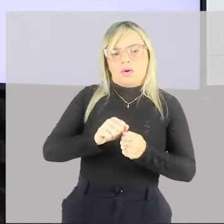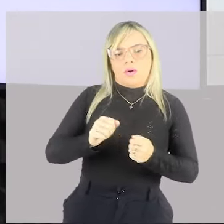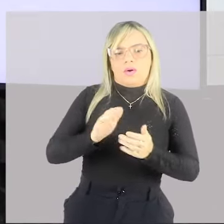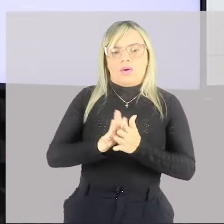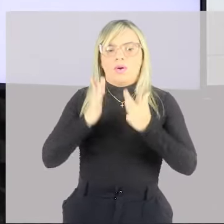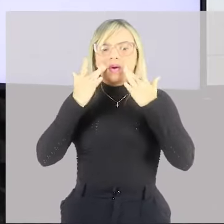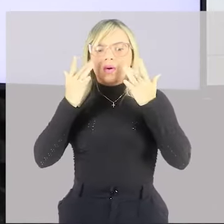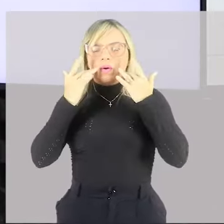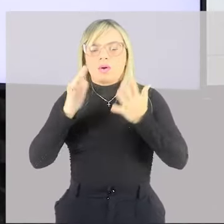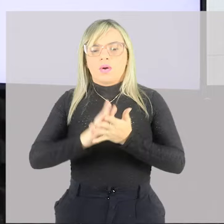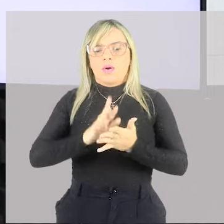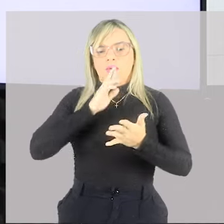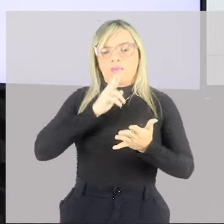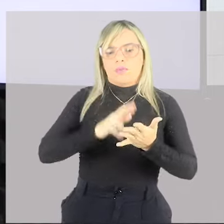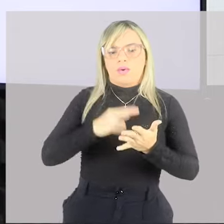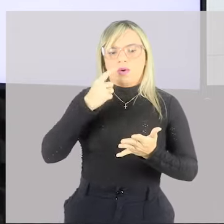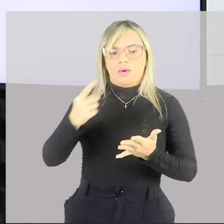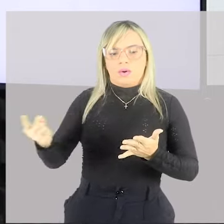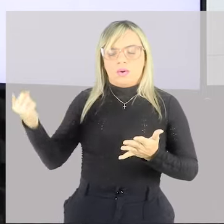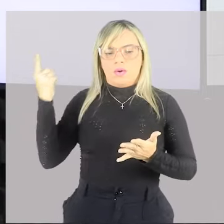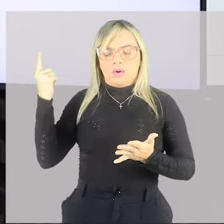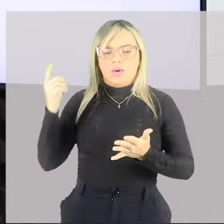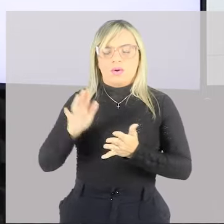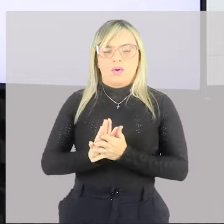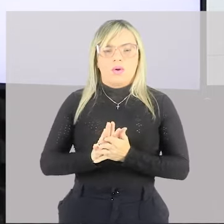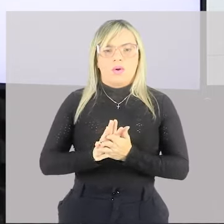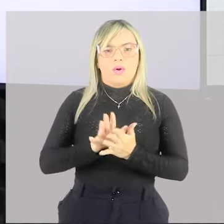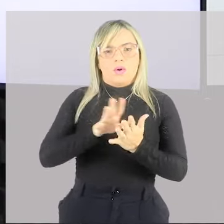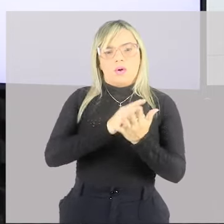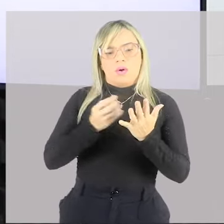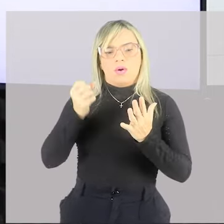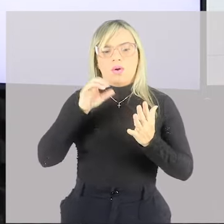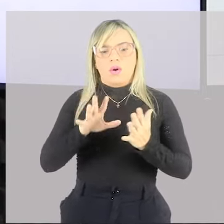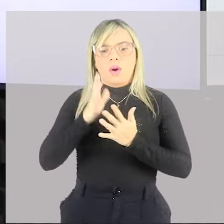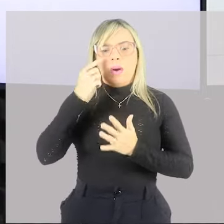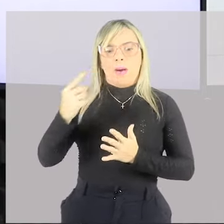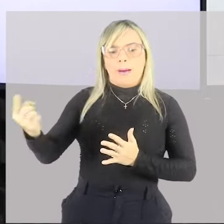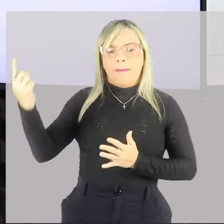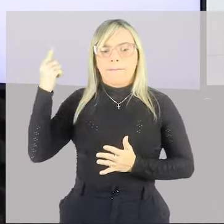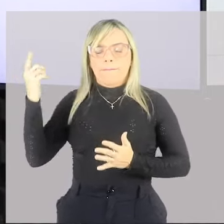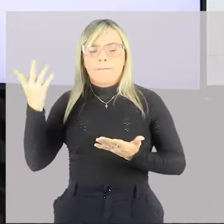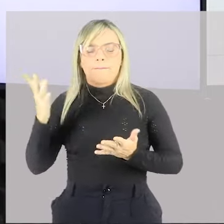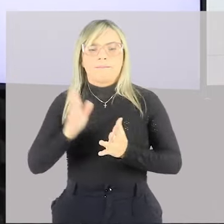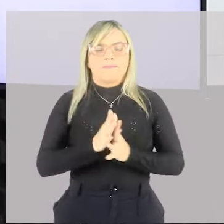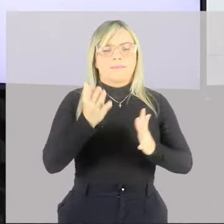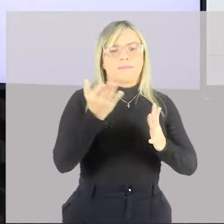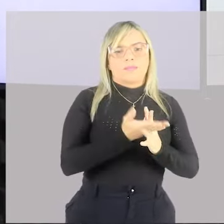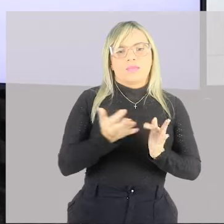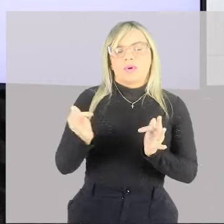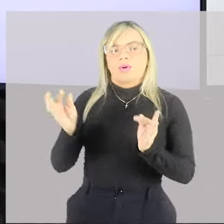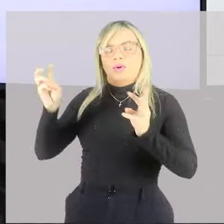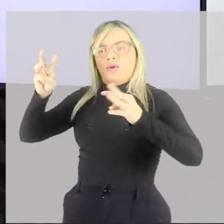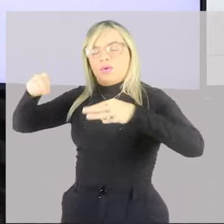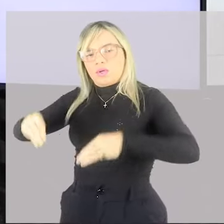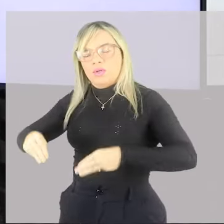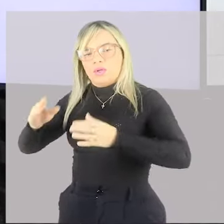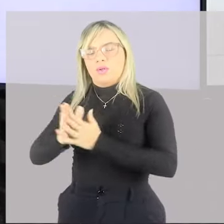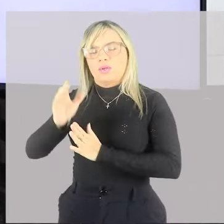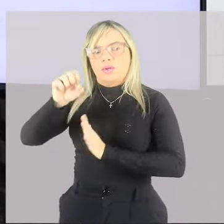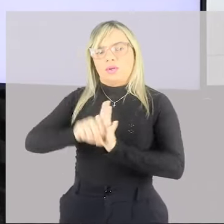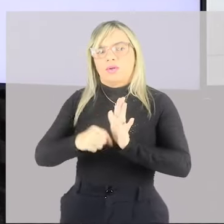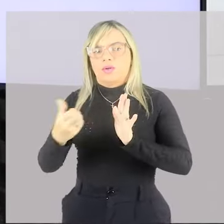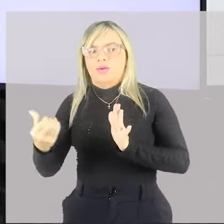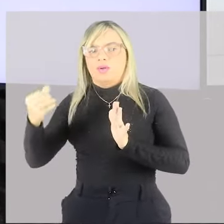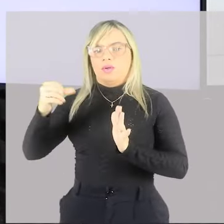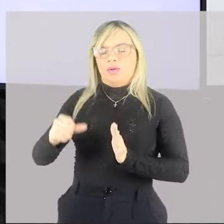denominado de Impressionismo saímos do Barroco Brasileiro e vamos pro Impressionismo no final do século XIX na